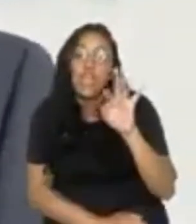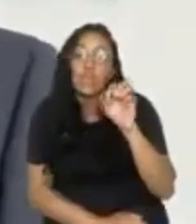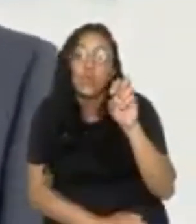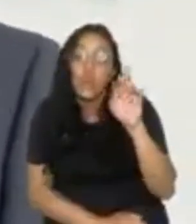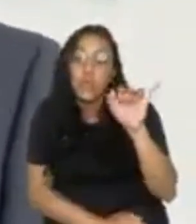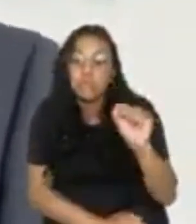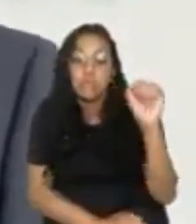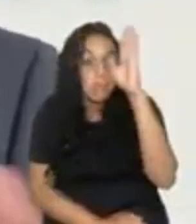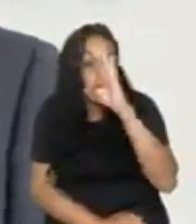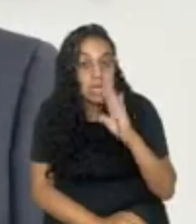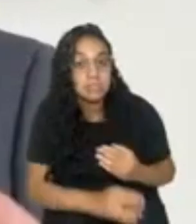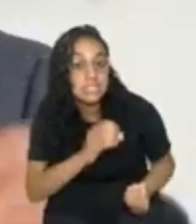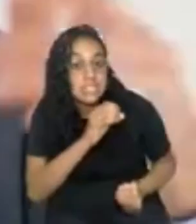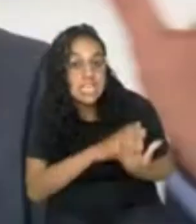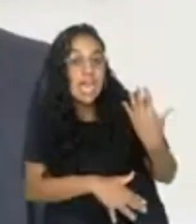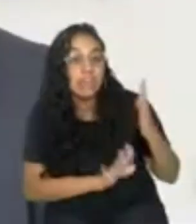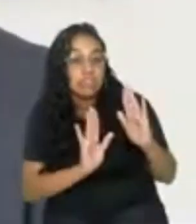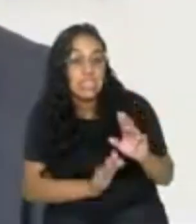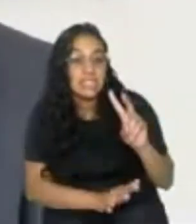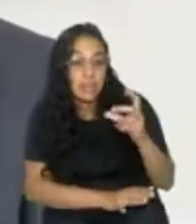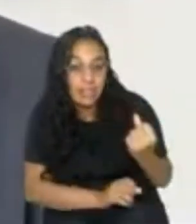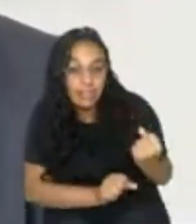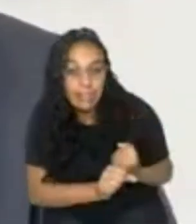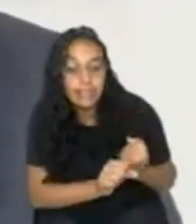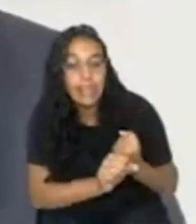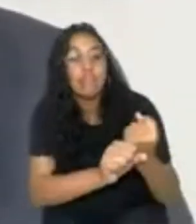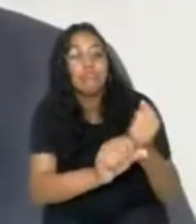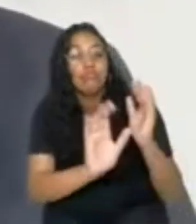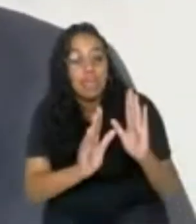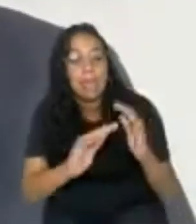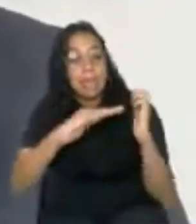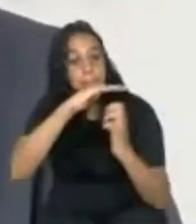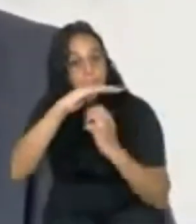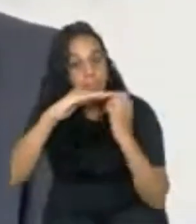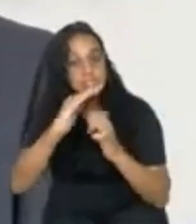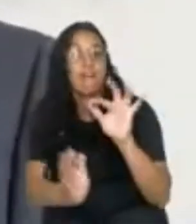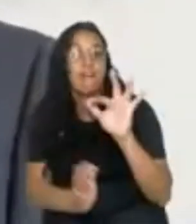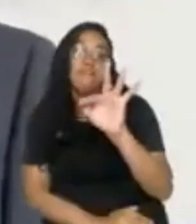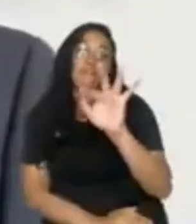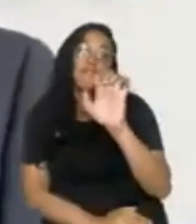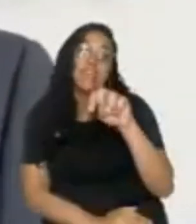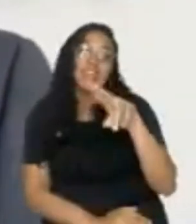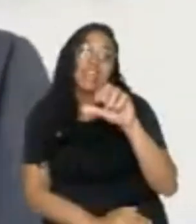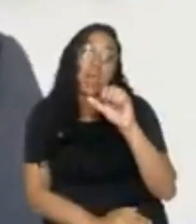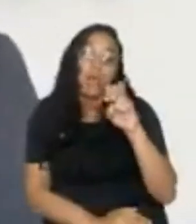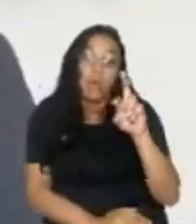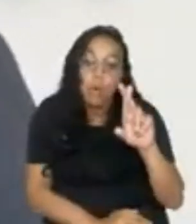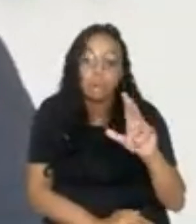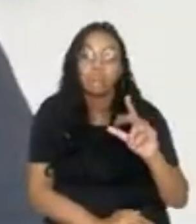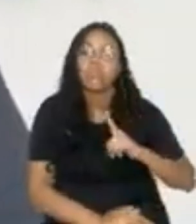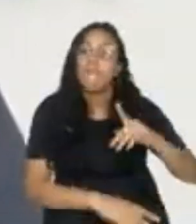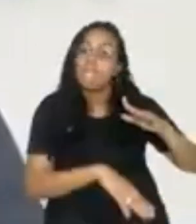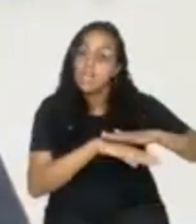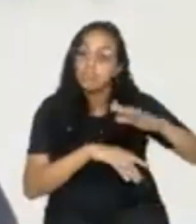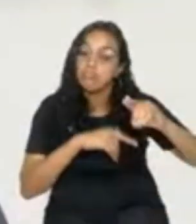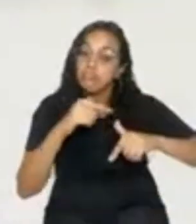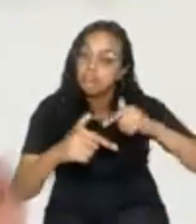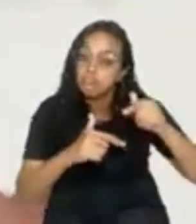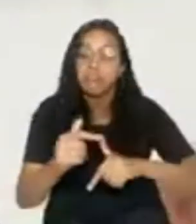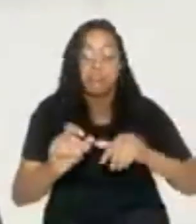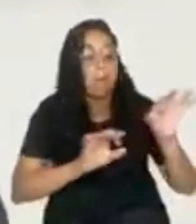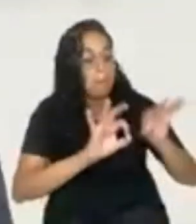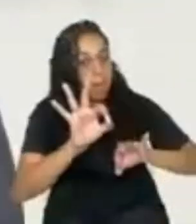todo o Brasil. Fundada há 56 anos, a FENACOR tem orientado as suas ações